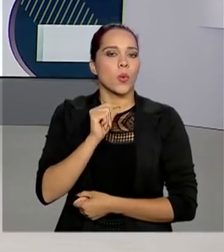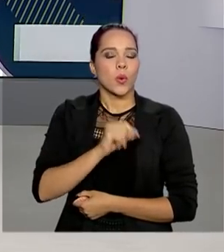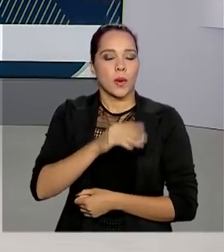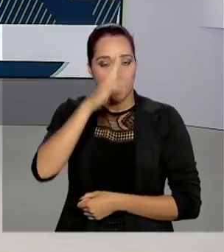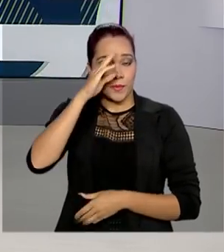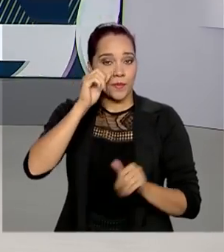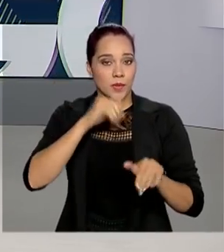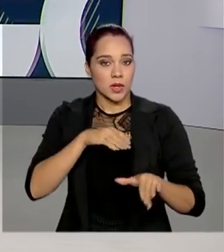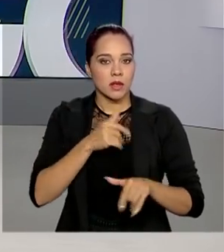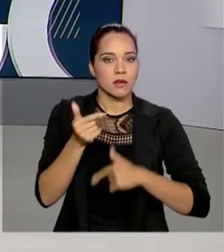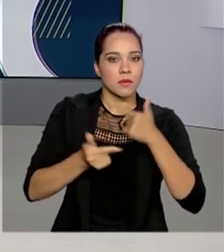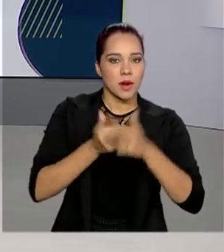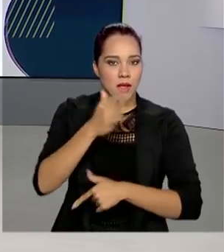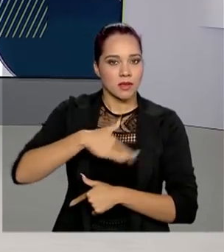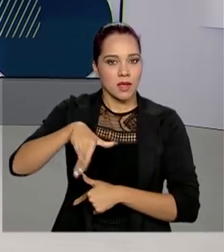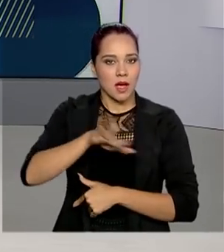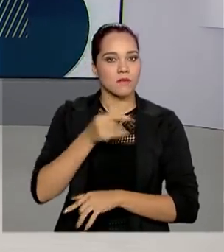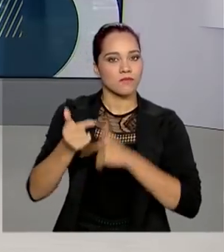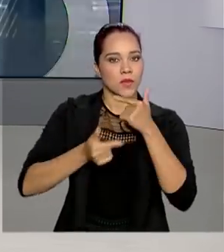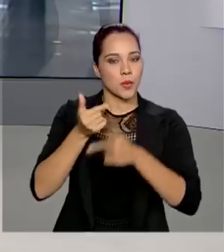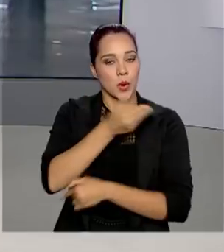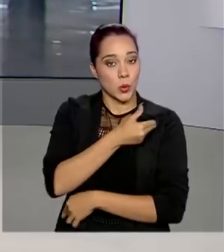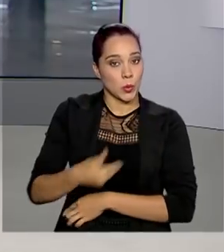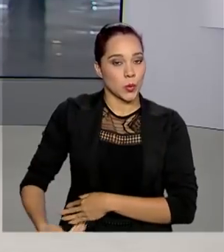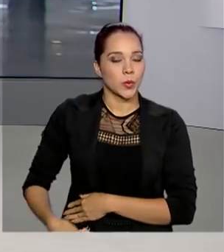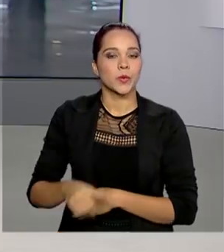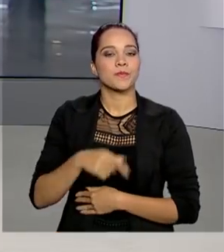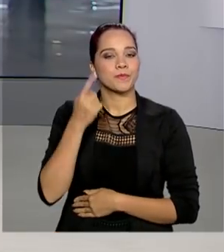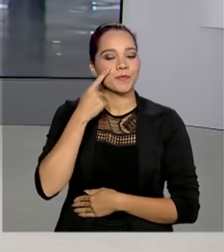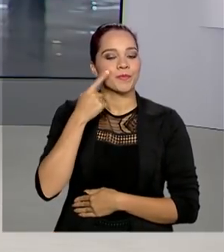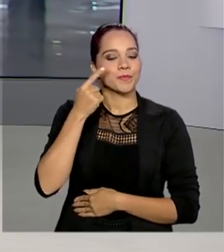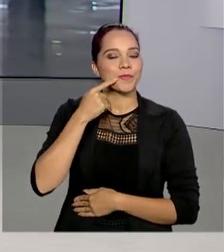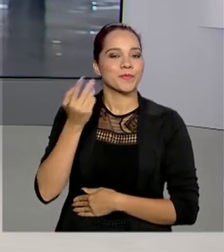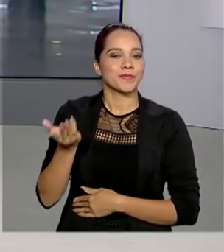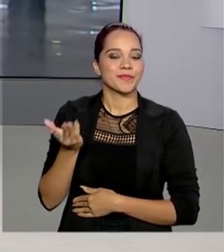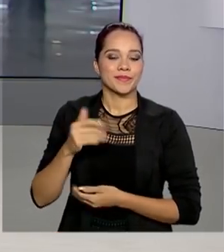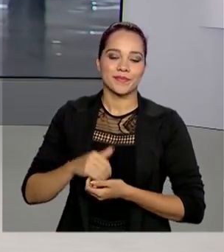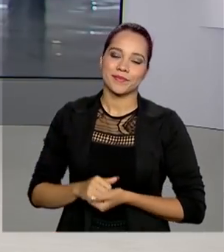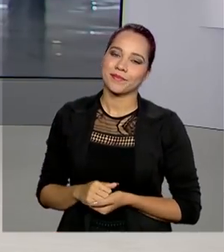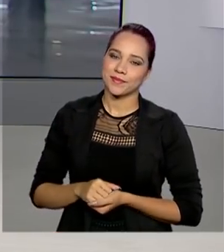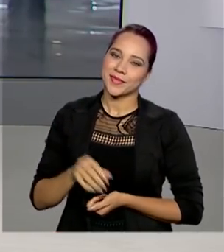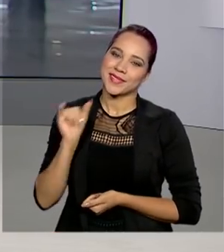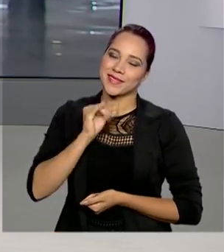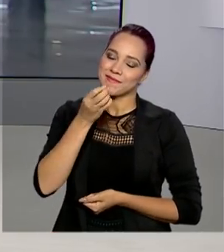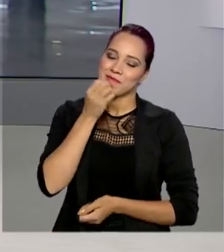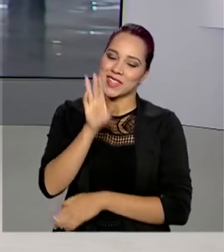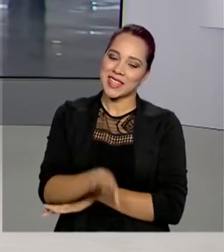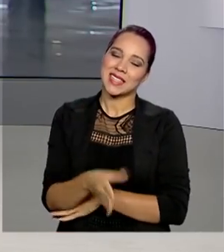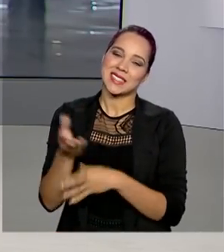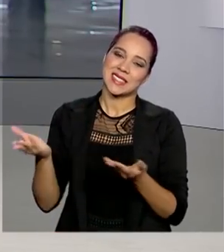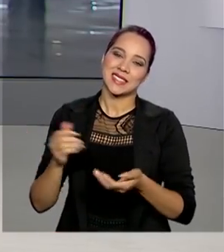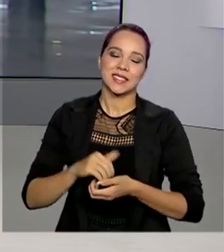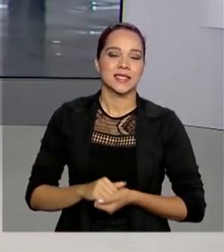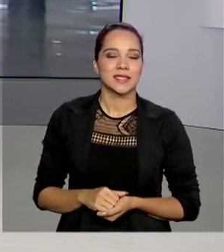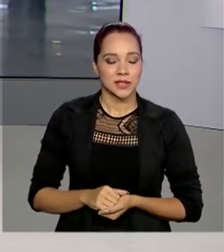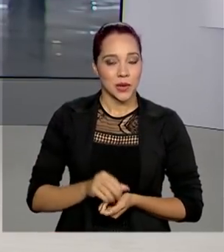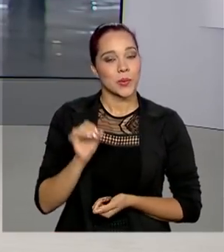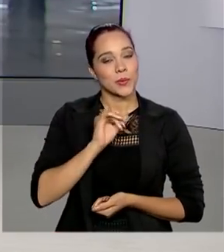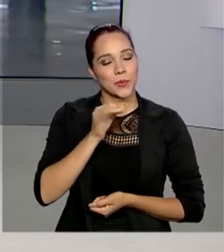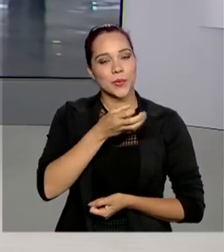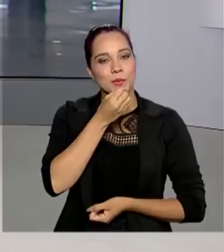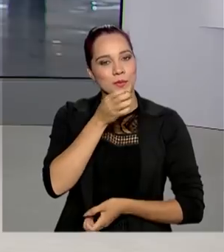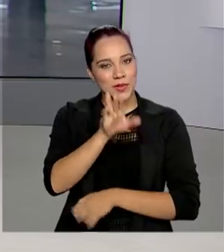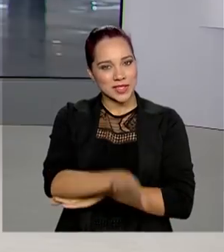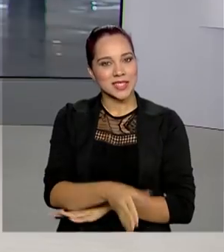no serviço público os detalhes não saber ao vivo com a danielle popov foi dani boa tarde pra você roberto